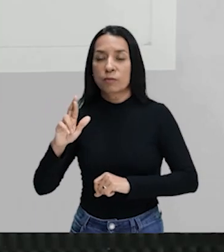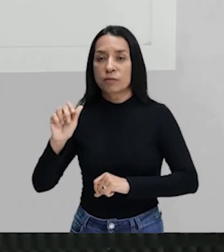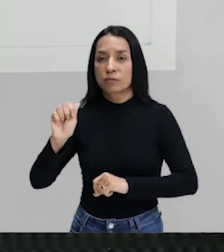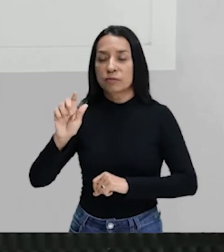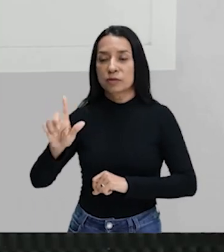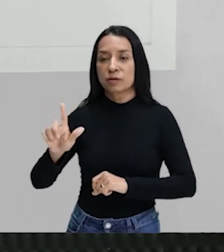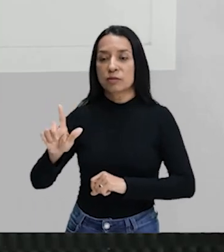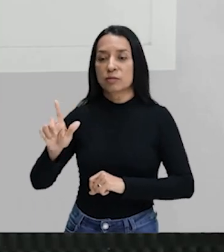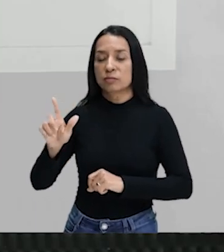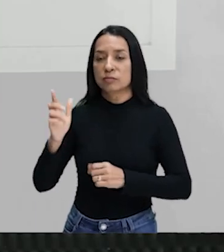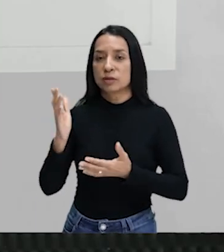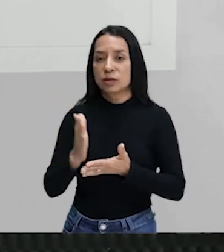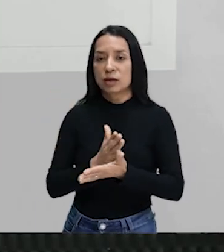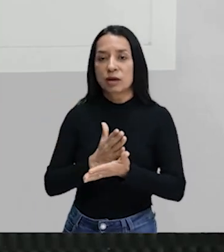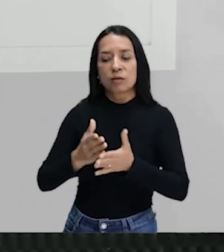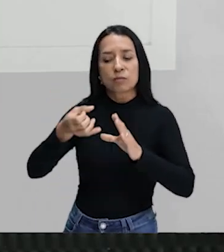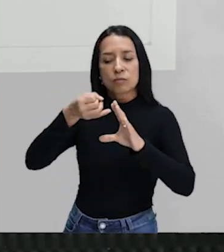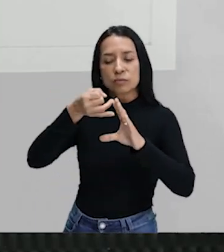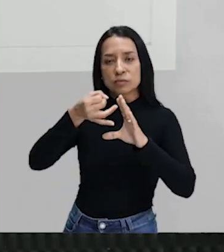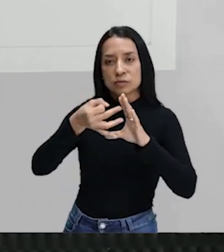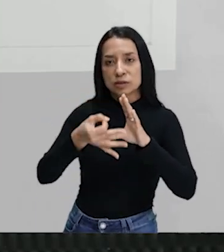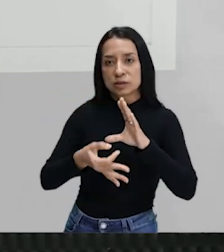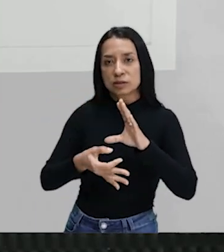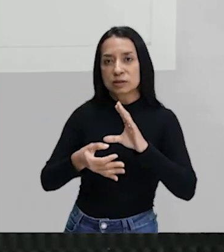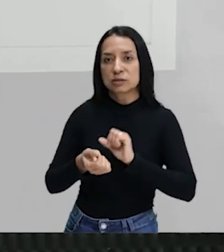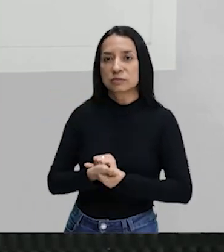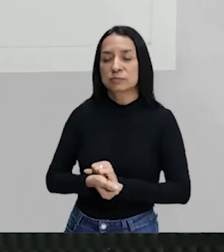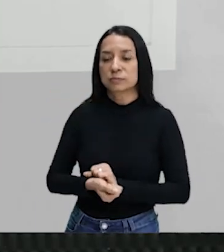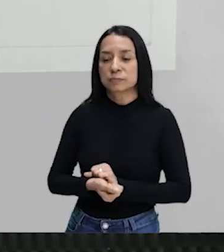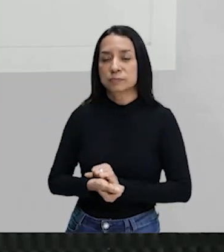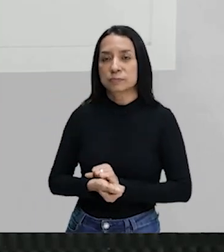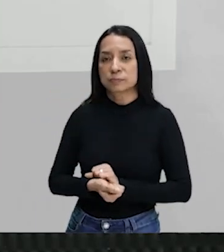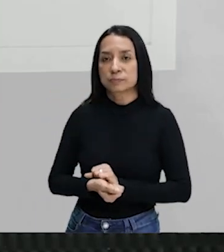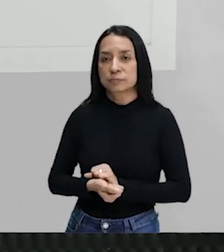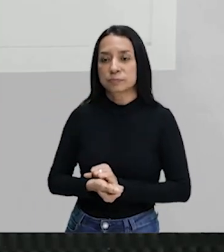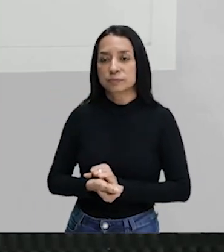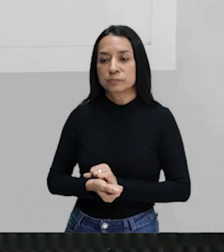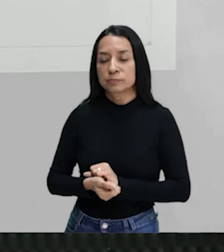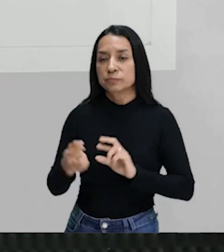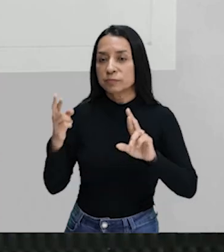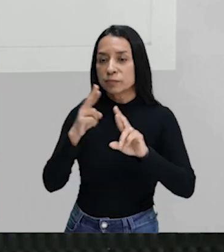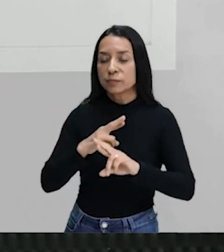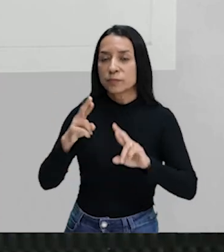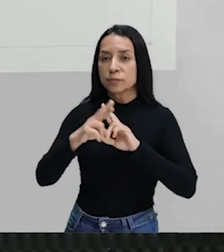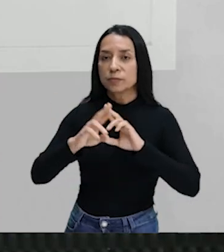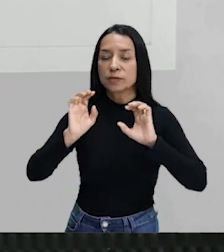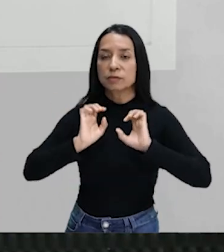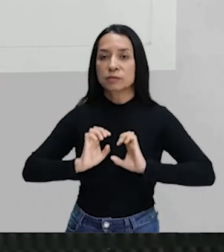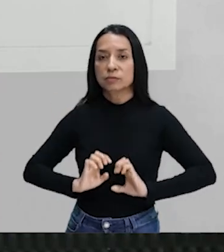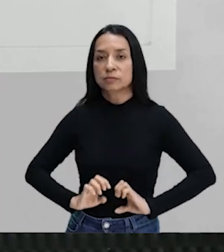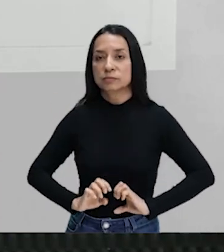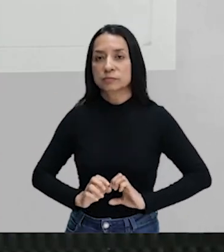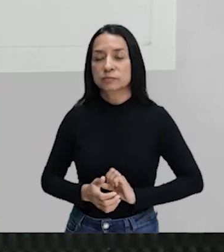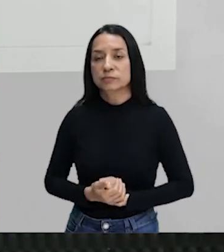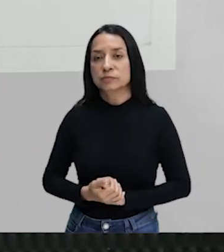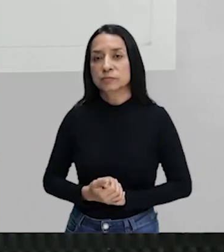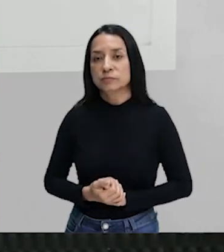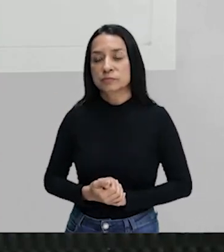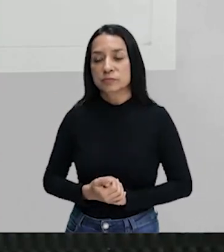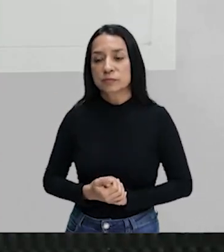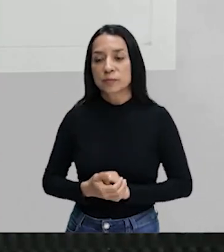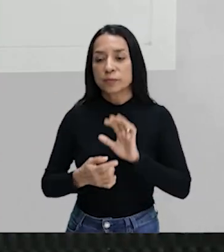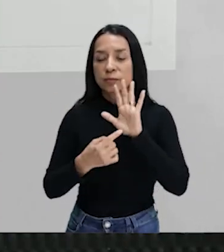algumas nuances, características, considerações a respeito da ética nos